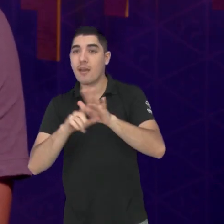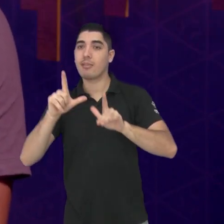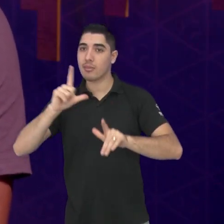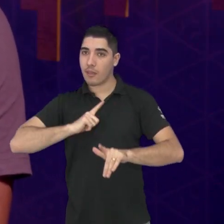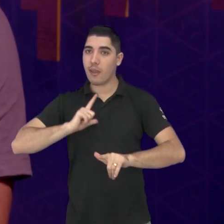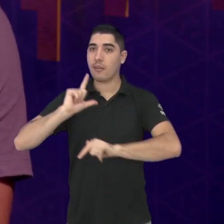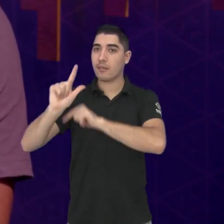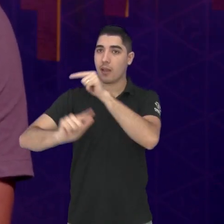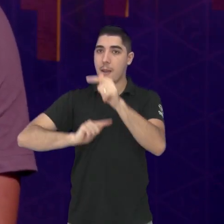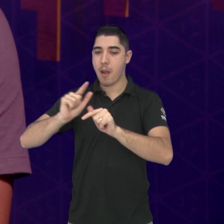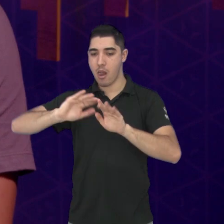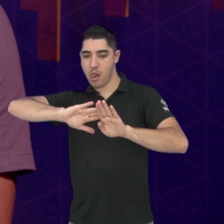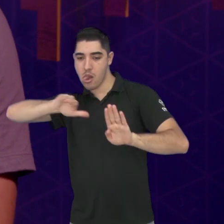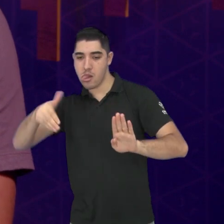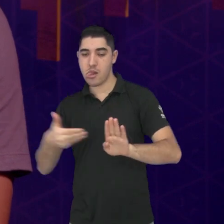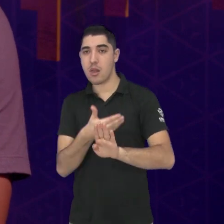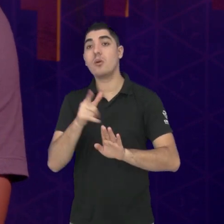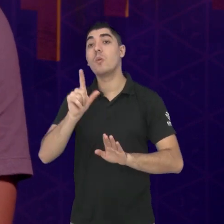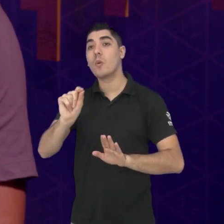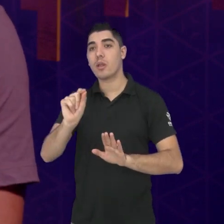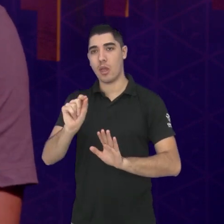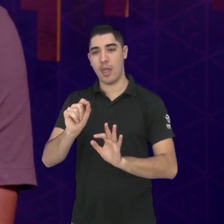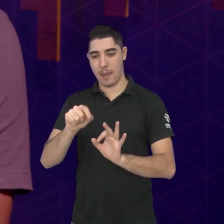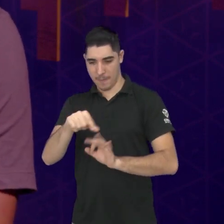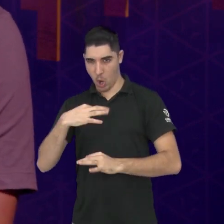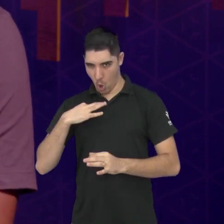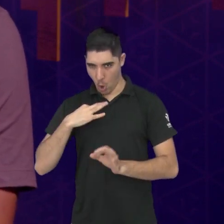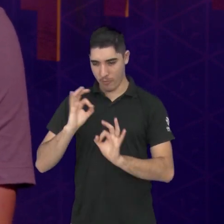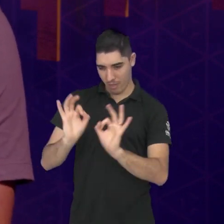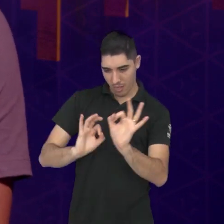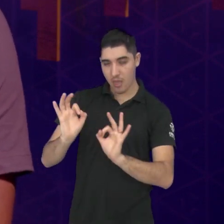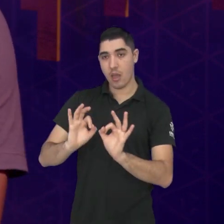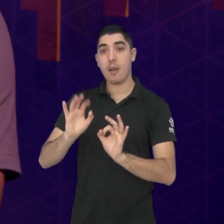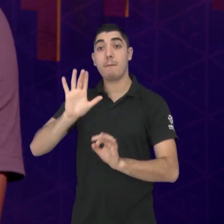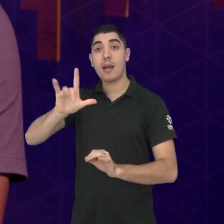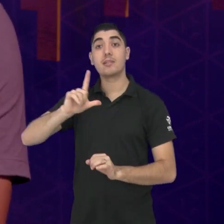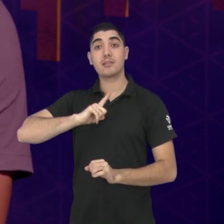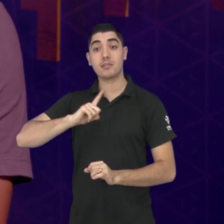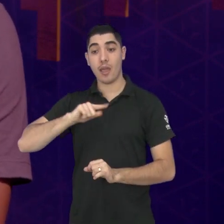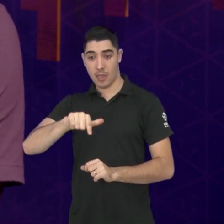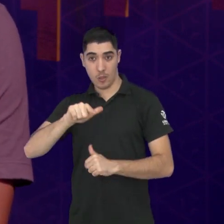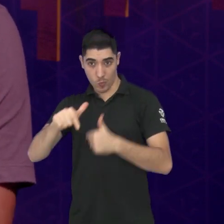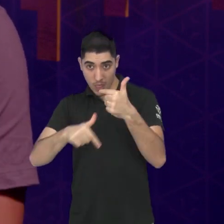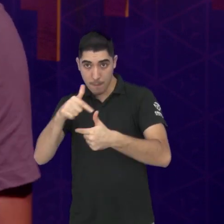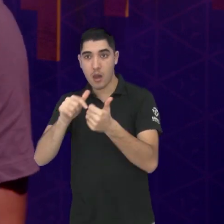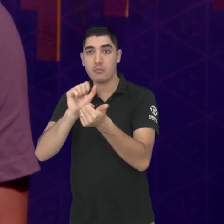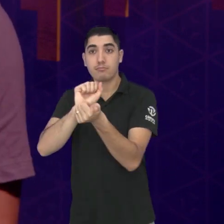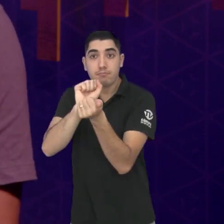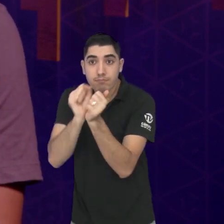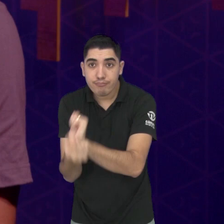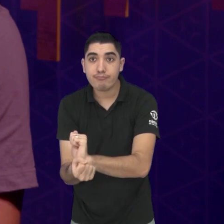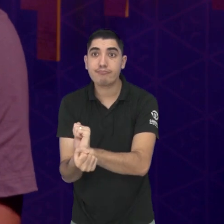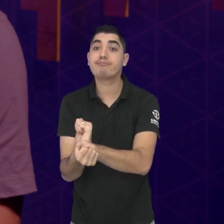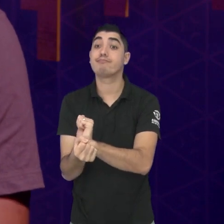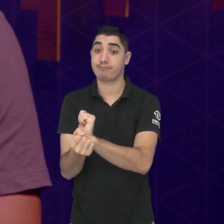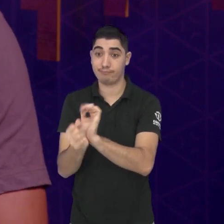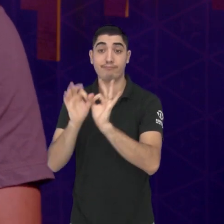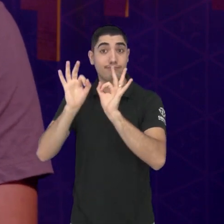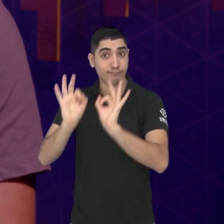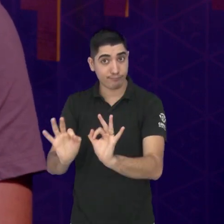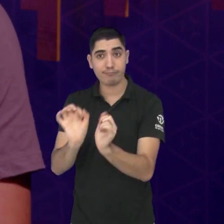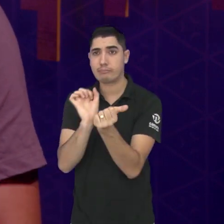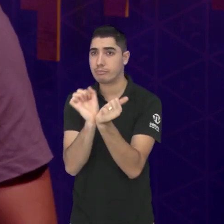elas mantinham, né, a fabricação dos produtos dela com mão de obra praticamente escrava,